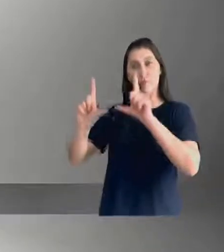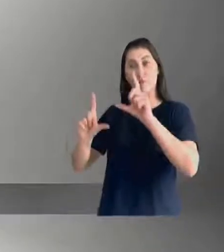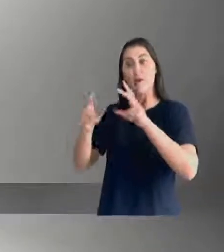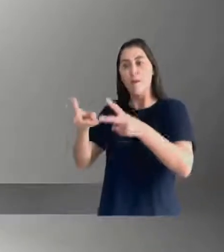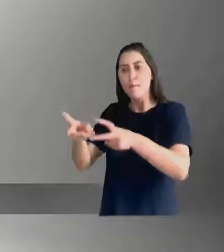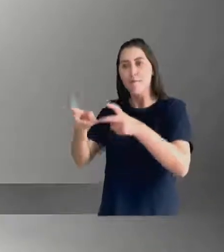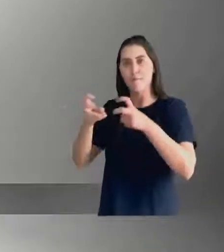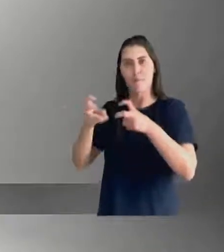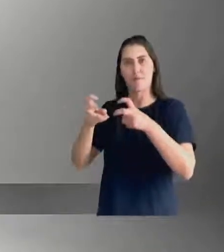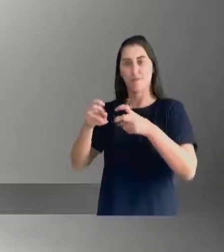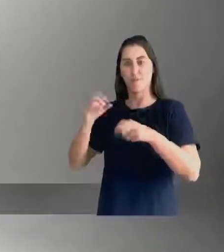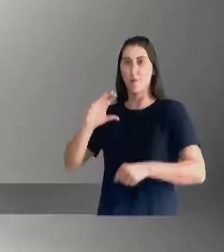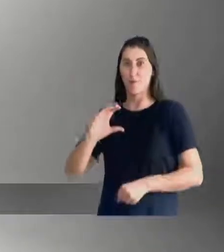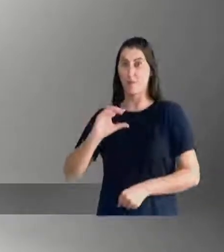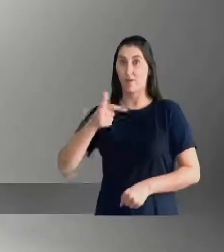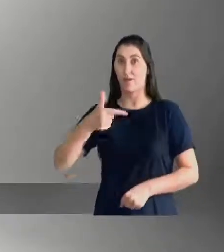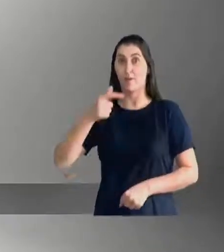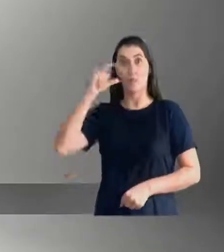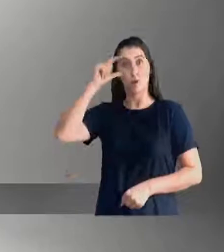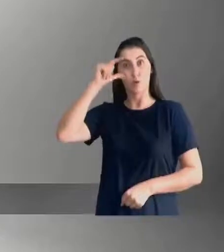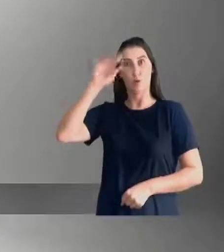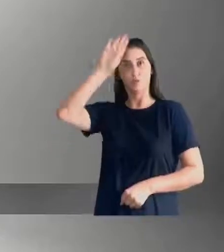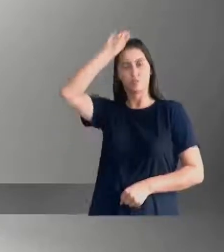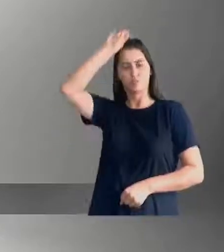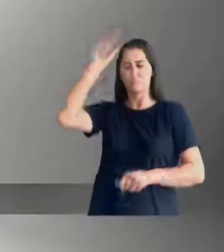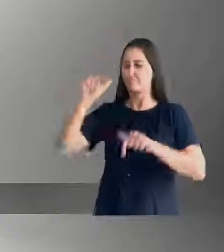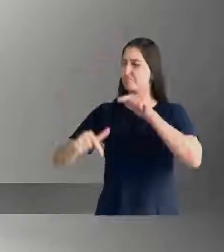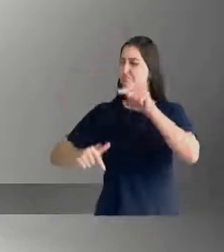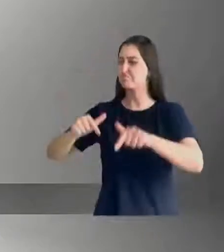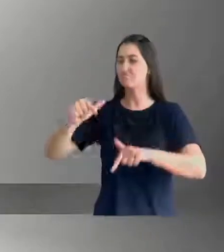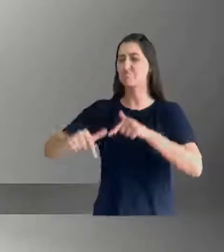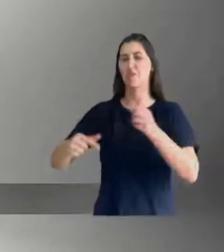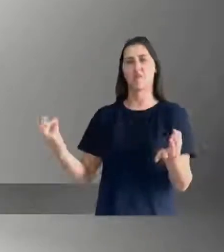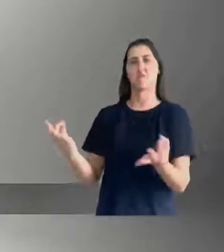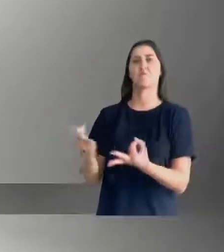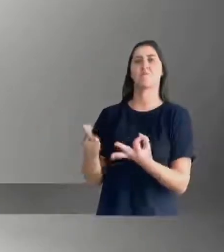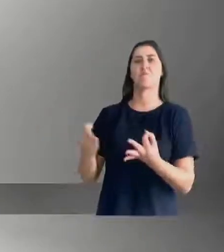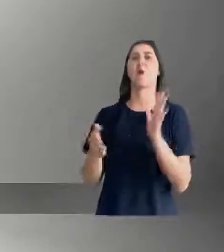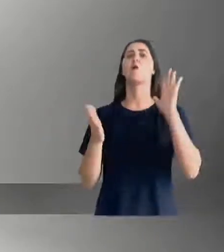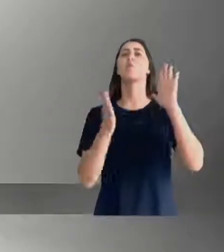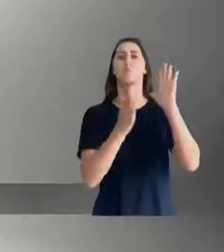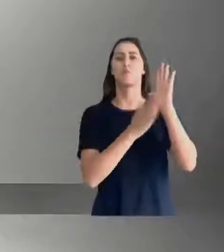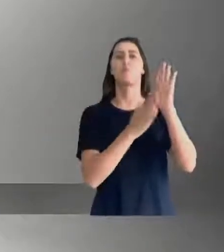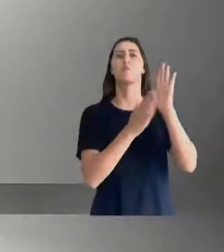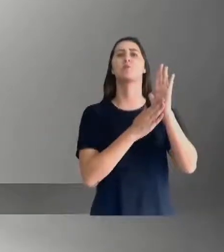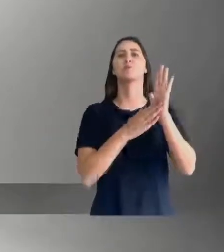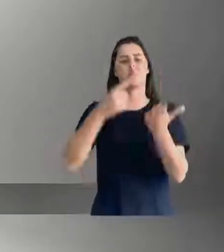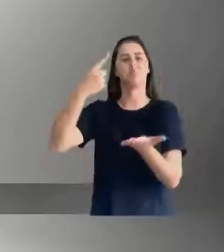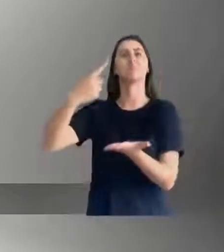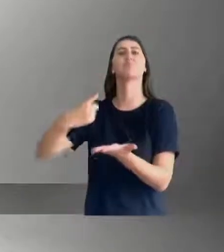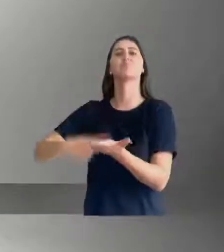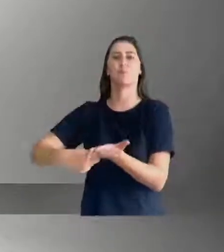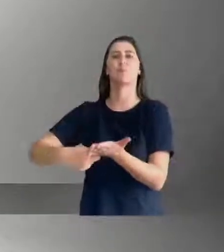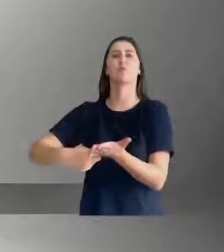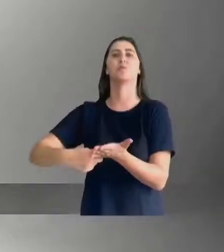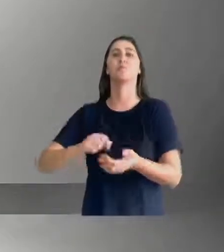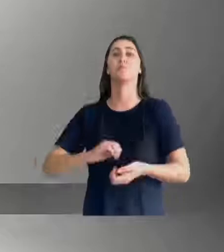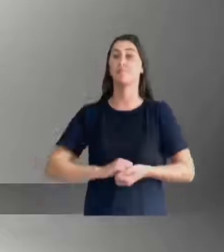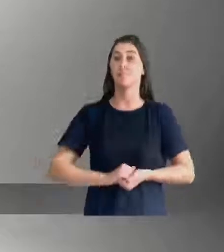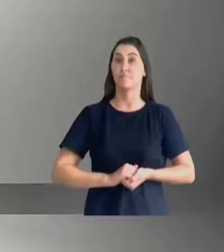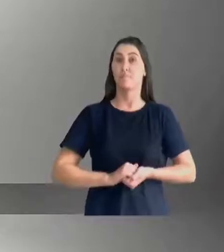os nossos programas, percebeu o estilo de trabalhar de Kleber e Pedro. Mostramos que é uma dupla de